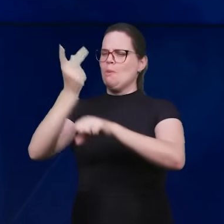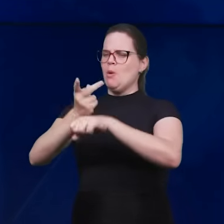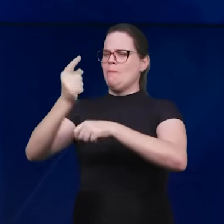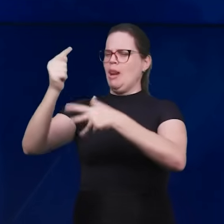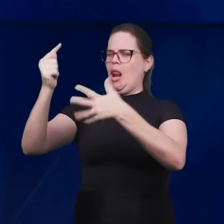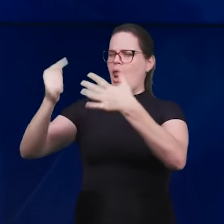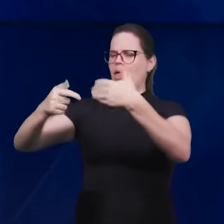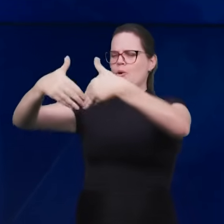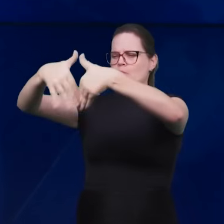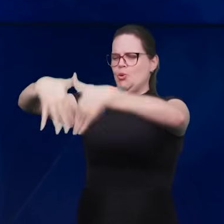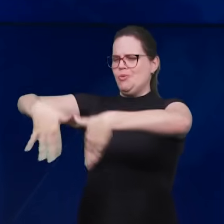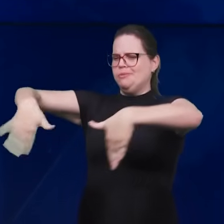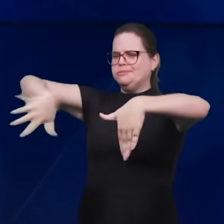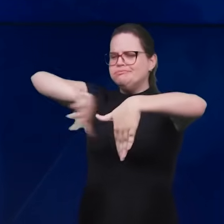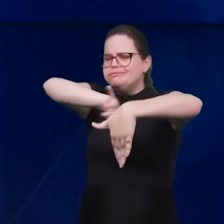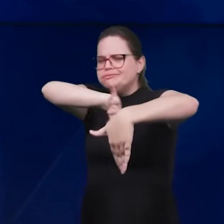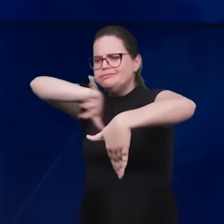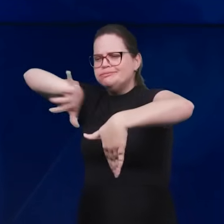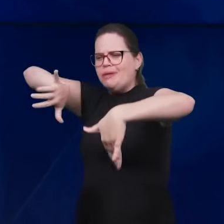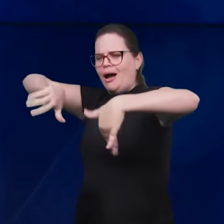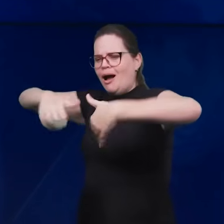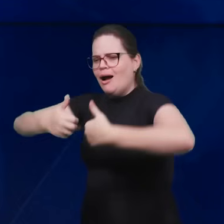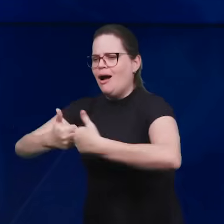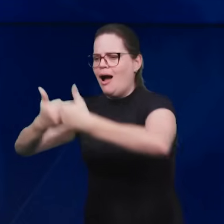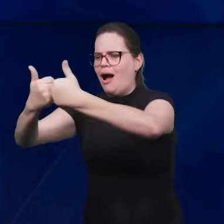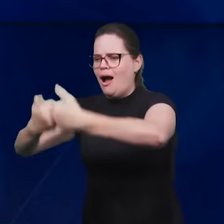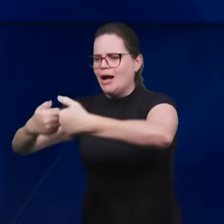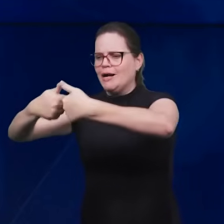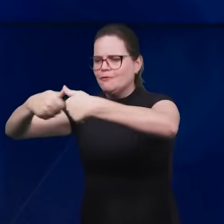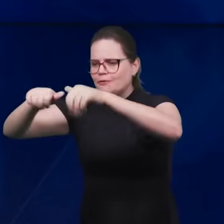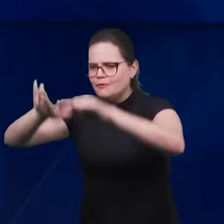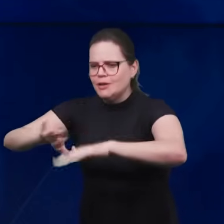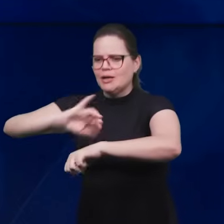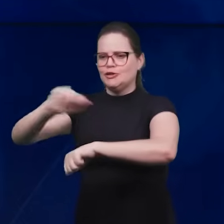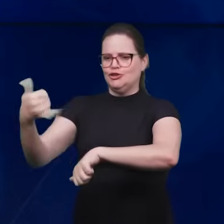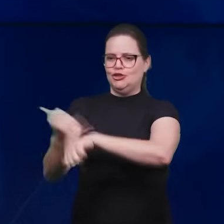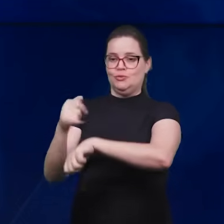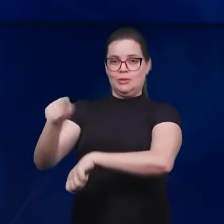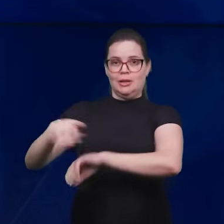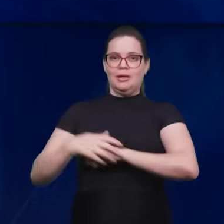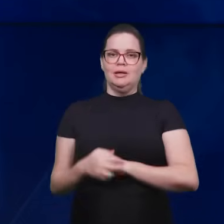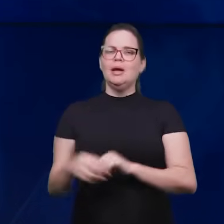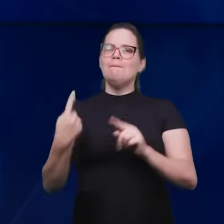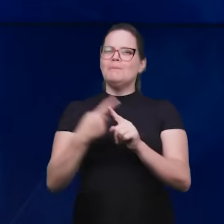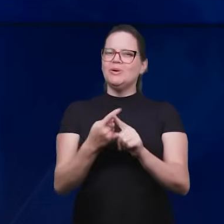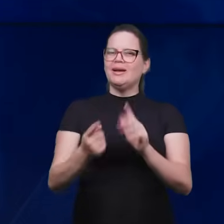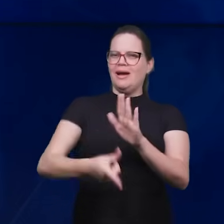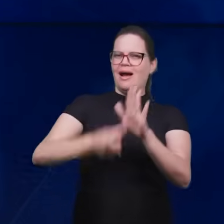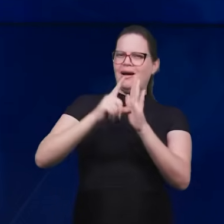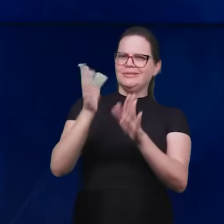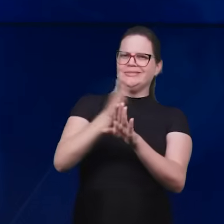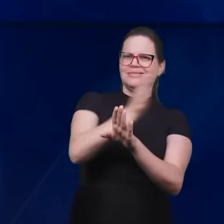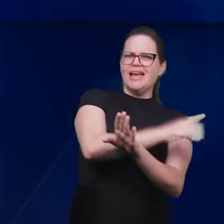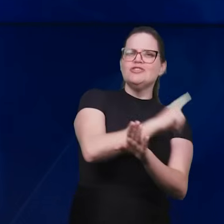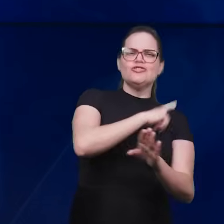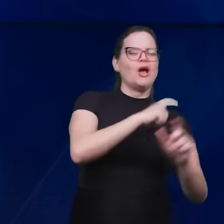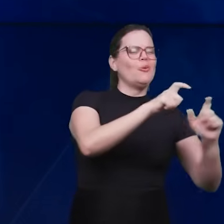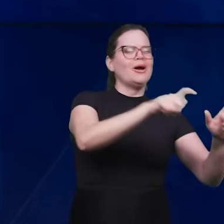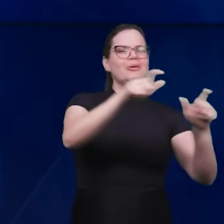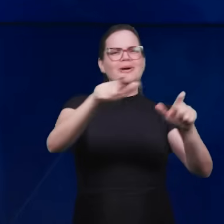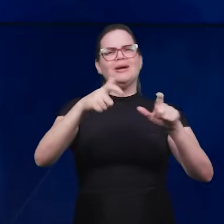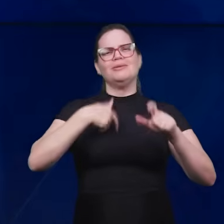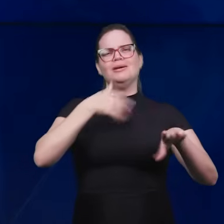veio passando, como já falamos aqui, e também em outros episódios, em vários lugares, Siloé, em Nob, em Gibeão,